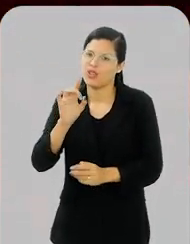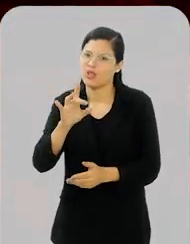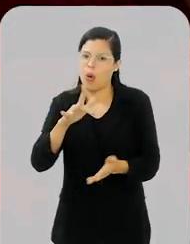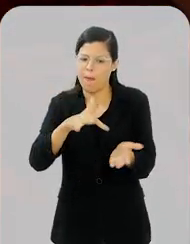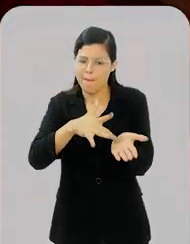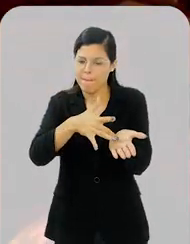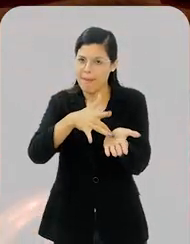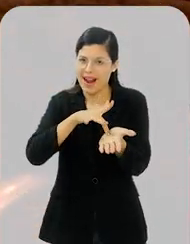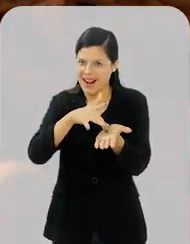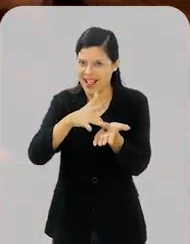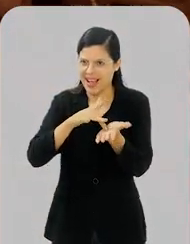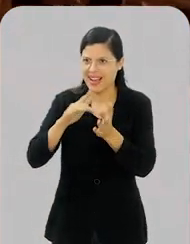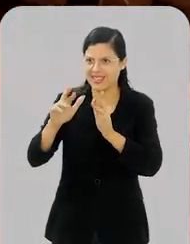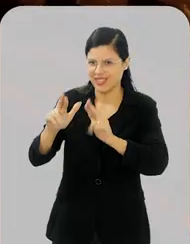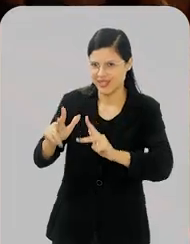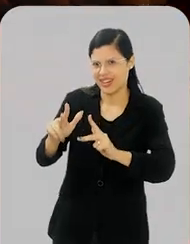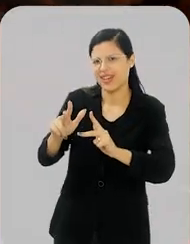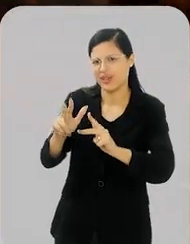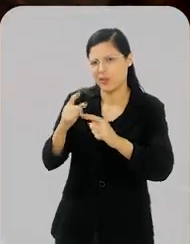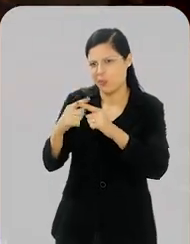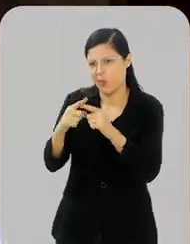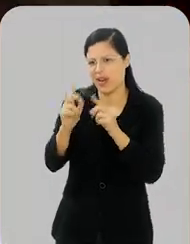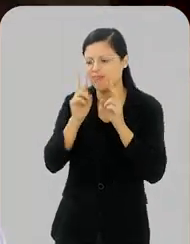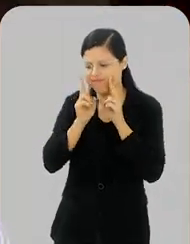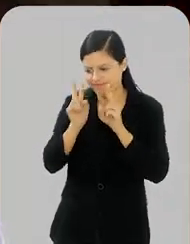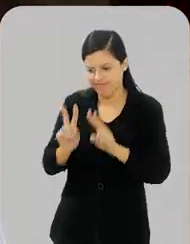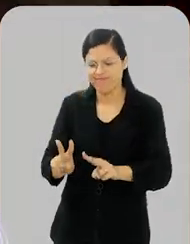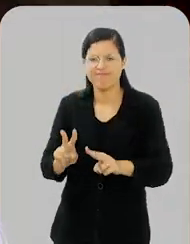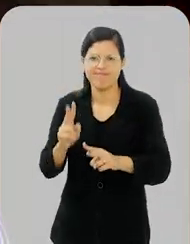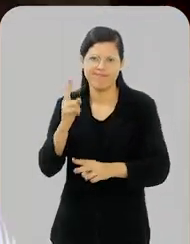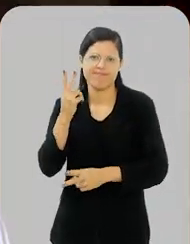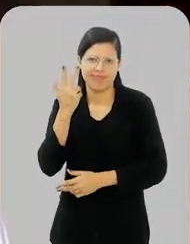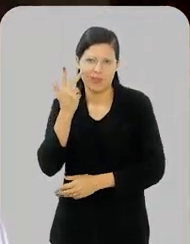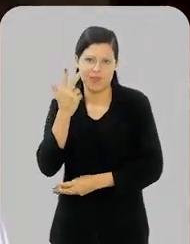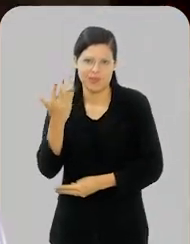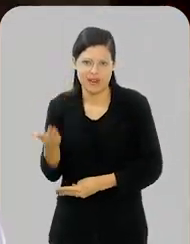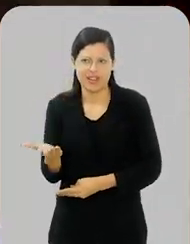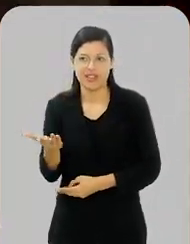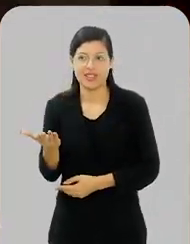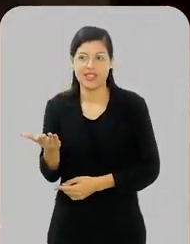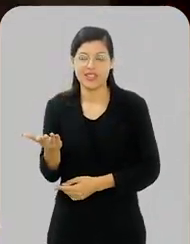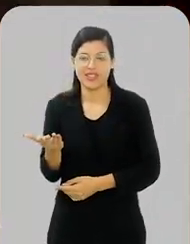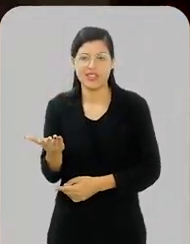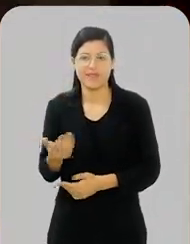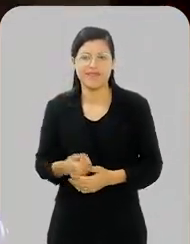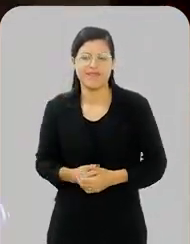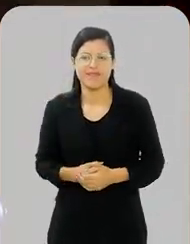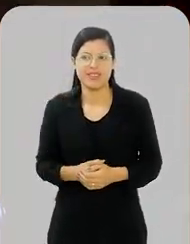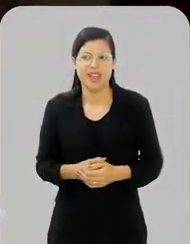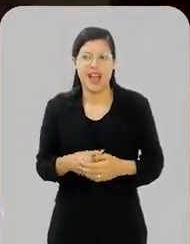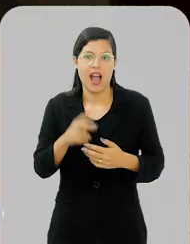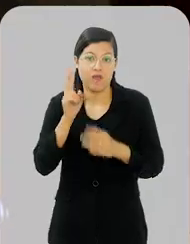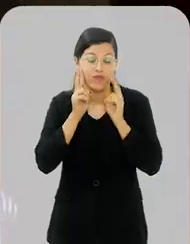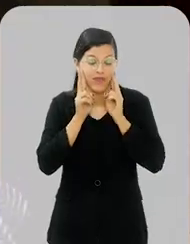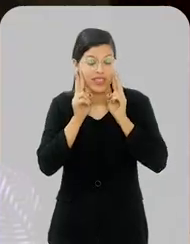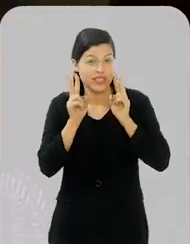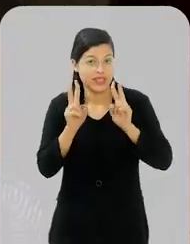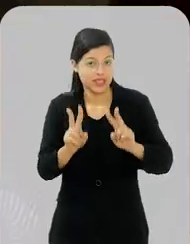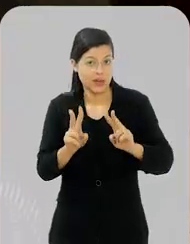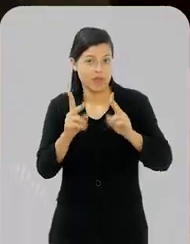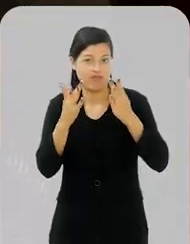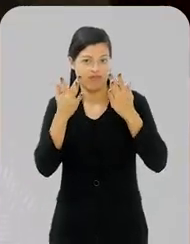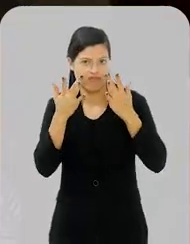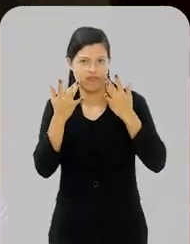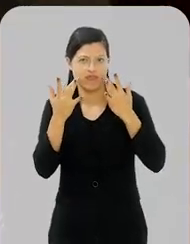é do balé, que do balé é uma coisa de ver. Então, naturalmente, assim, mas de qualquer maneira, a